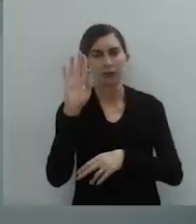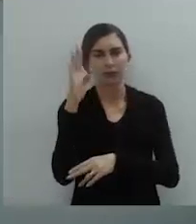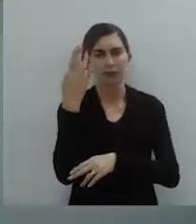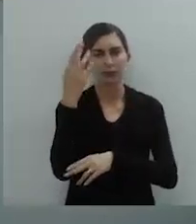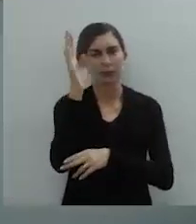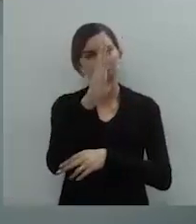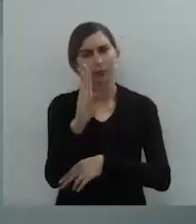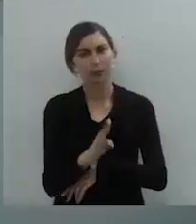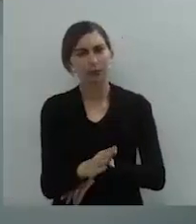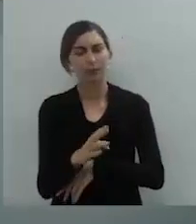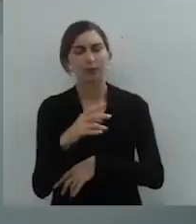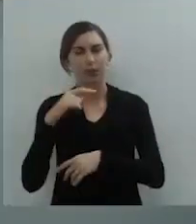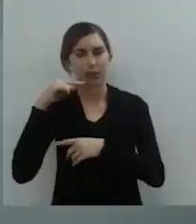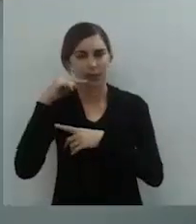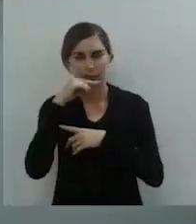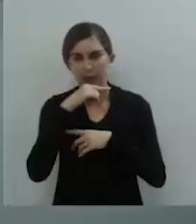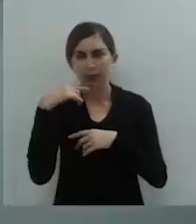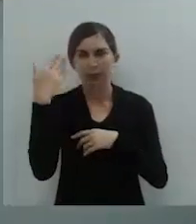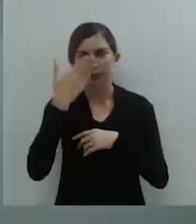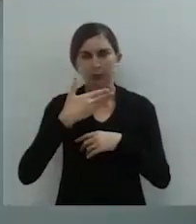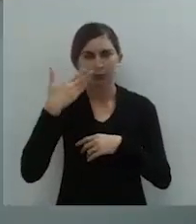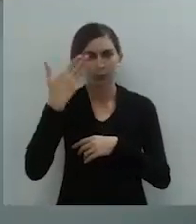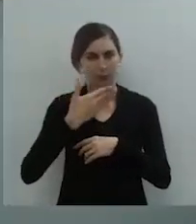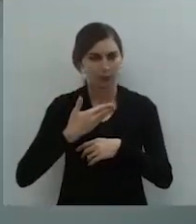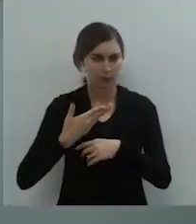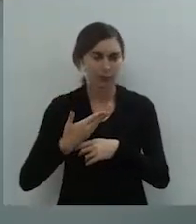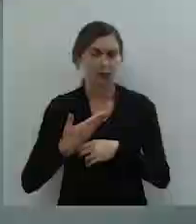pau-brasil e da cana-de-açúcar.